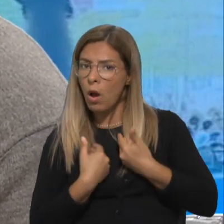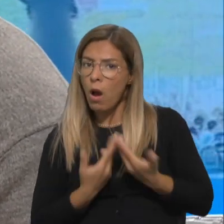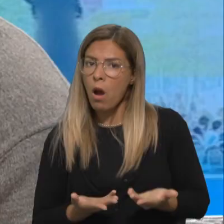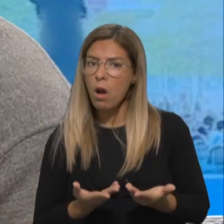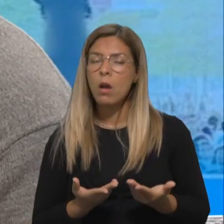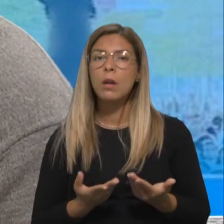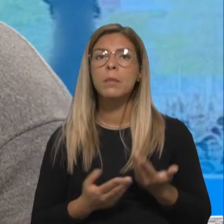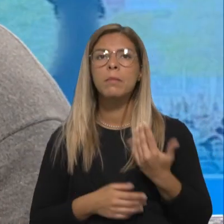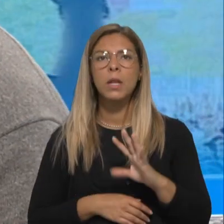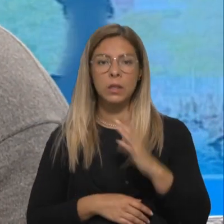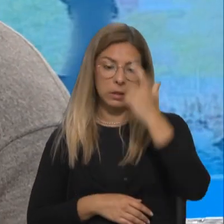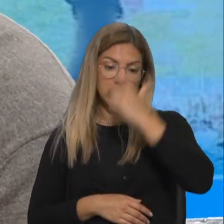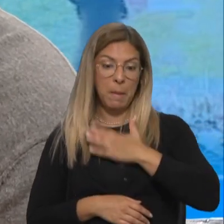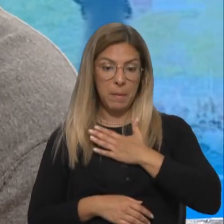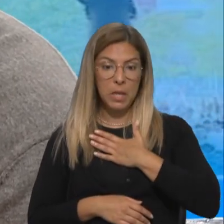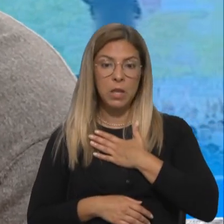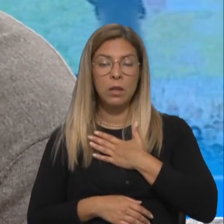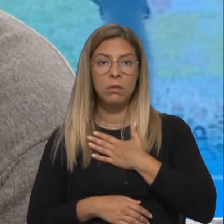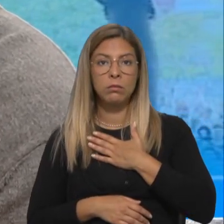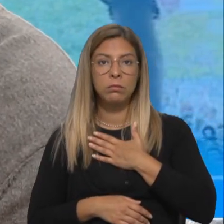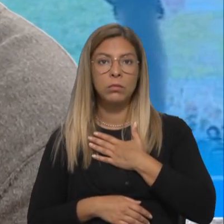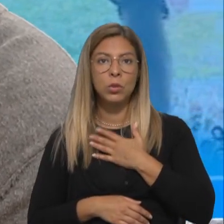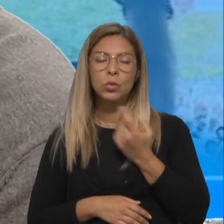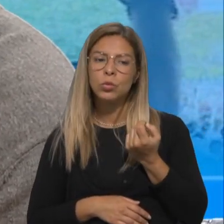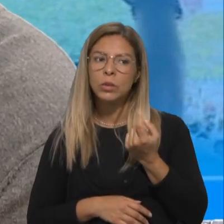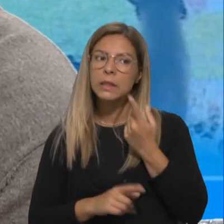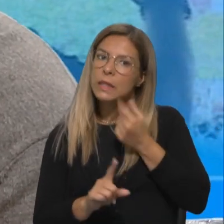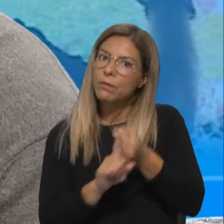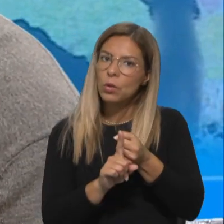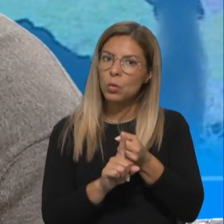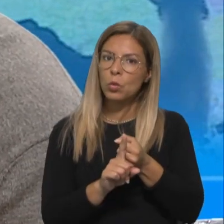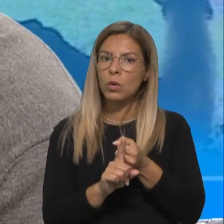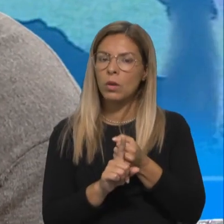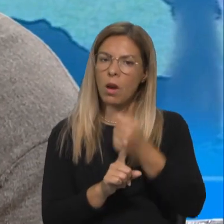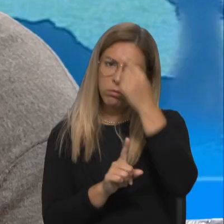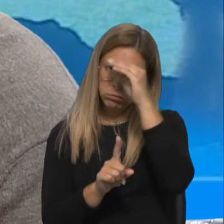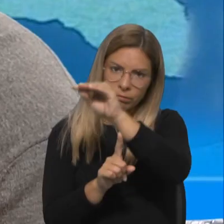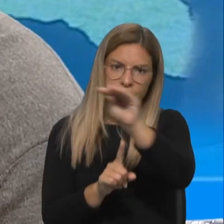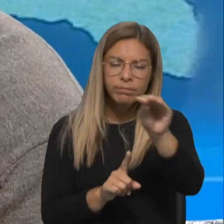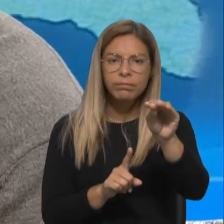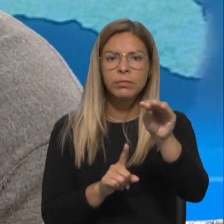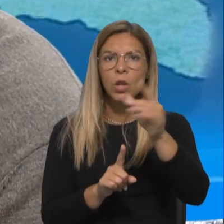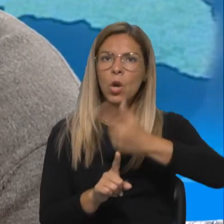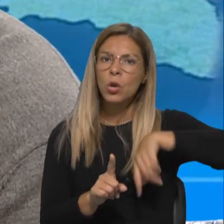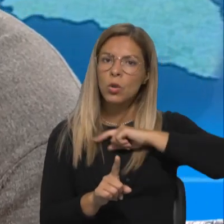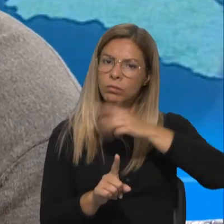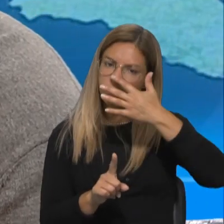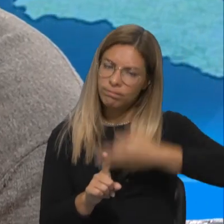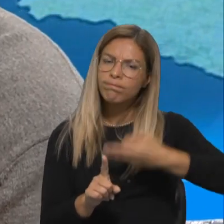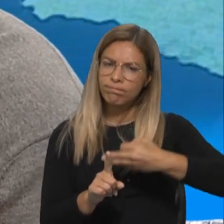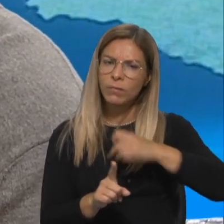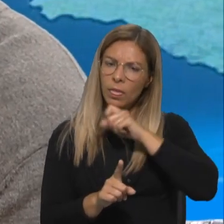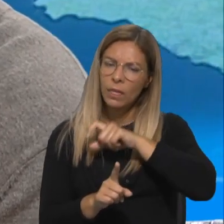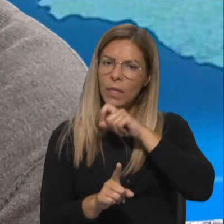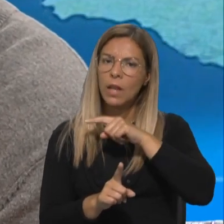para mim e acho que para os movimentos fica, se calhar, este desafio a tomar consciência de que somos verdadeiramente habitados pelo Espírito Santo. Que não é